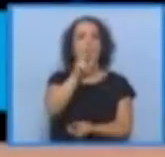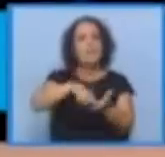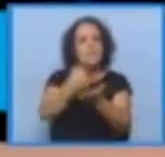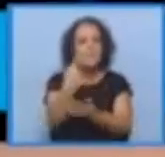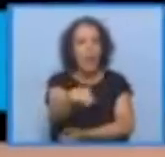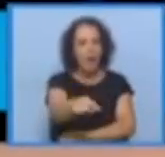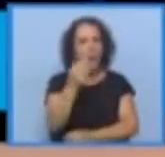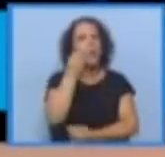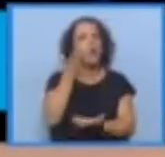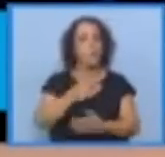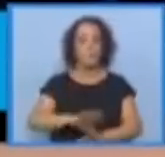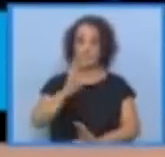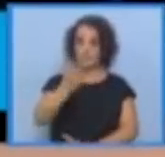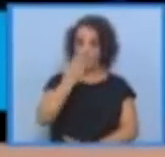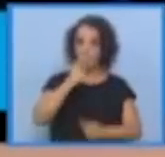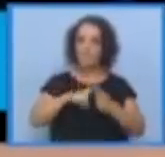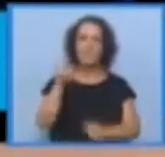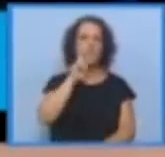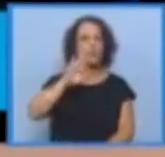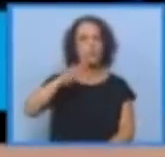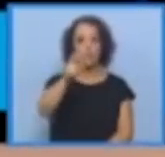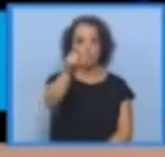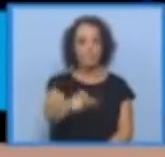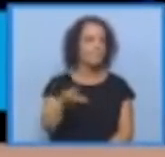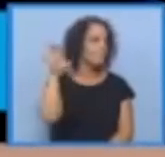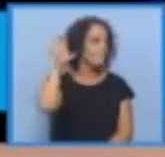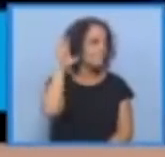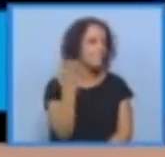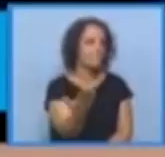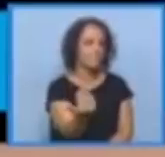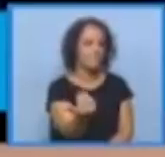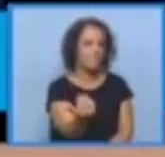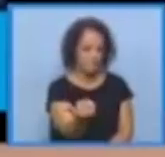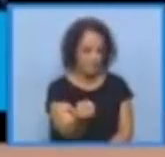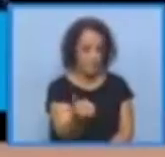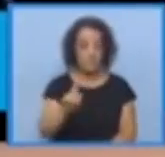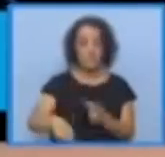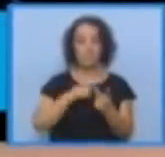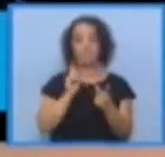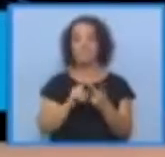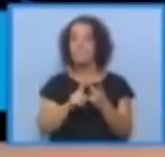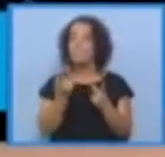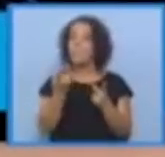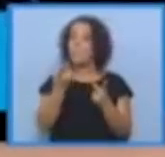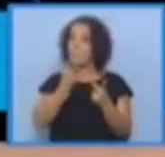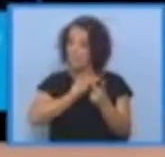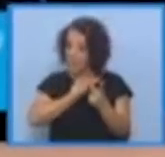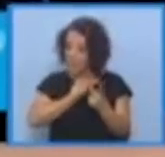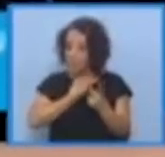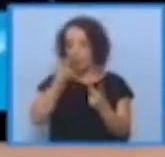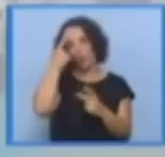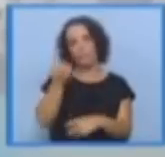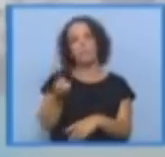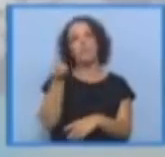segredo, eu acho que a primeira coisa é auscultá-los. Em segundo lugar, a gente tem que compreender uma coisa, que nunca fomos